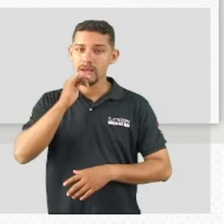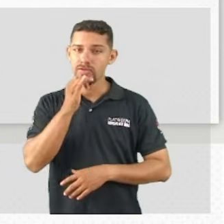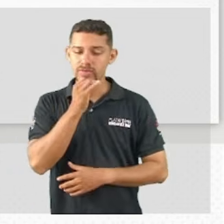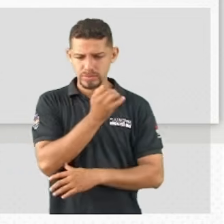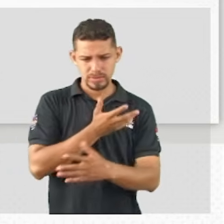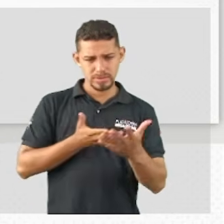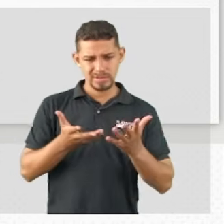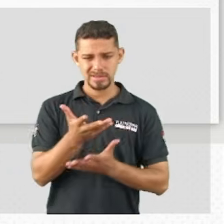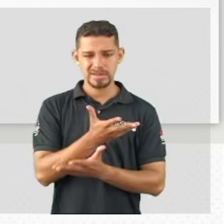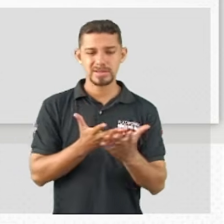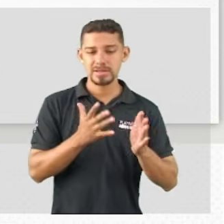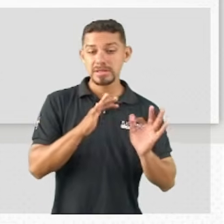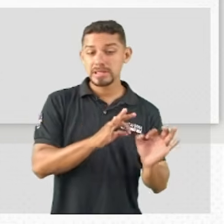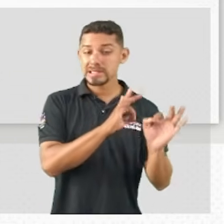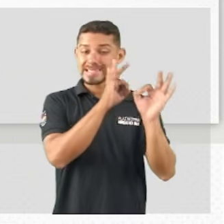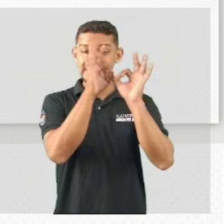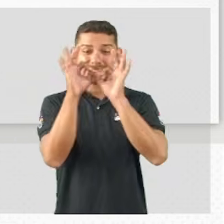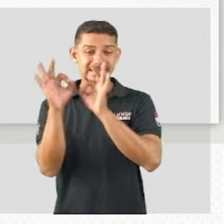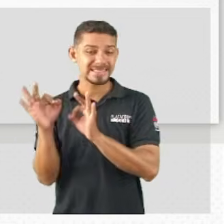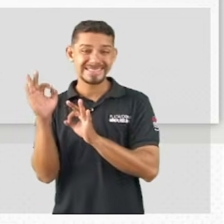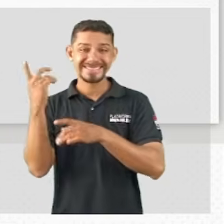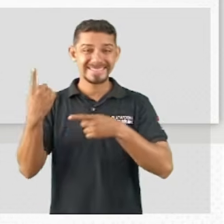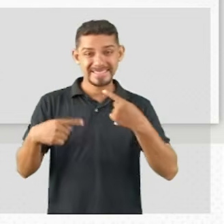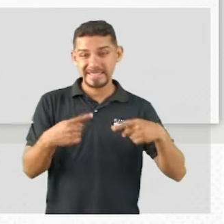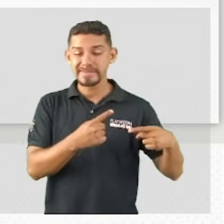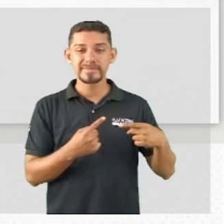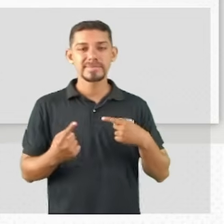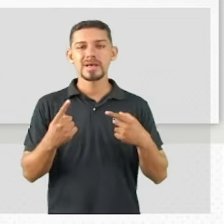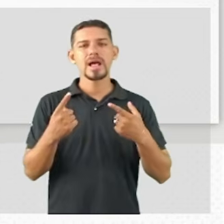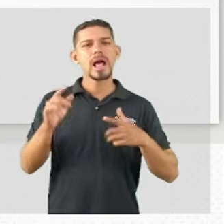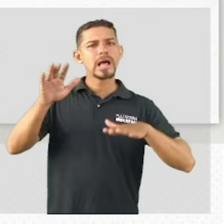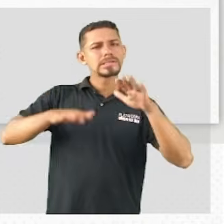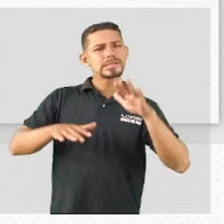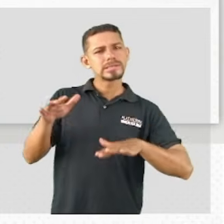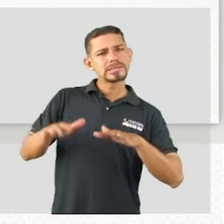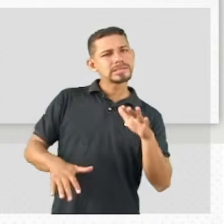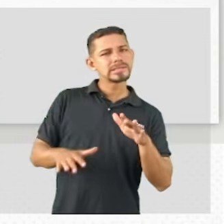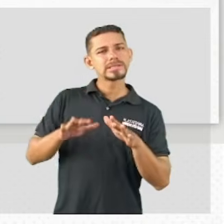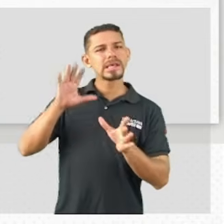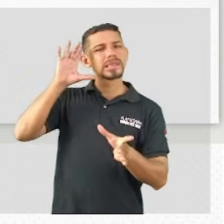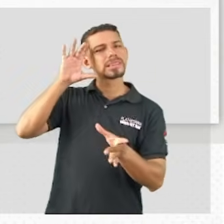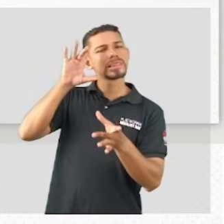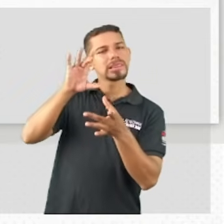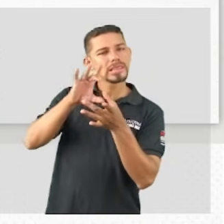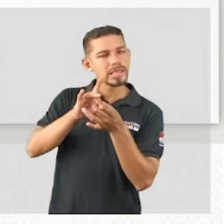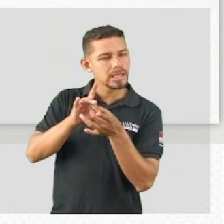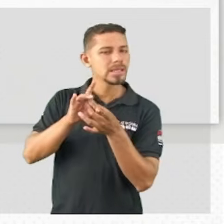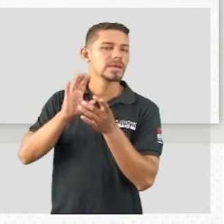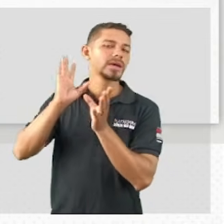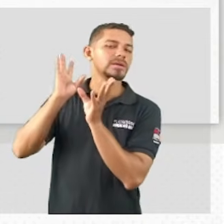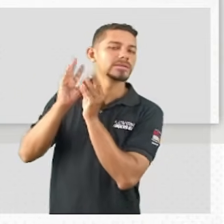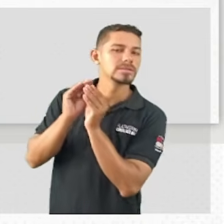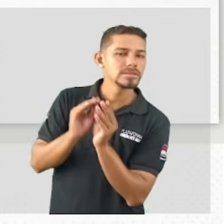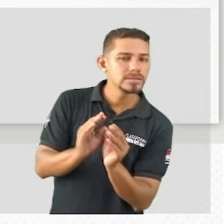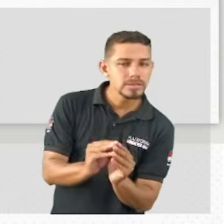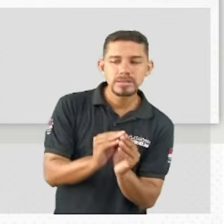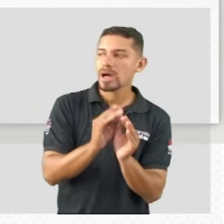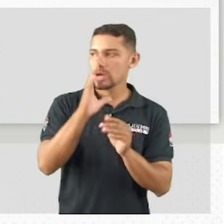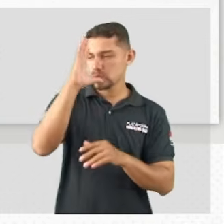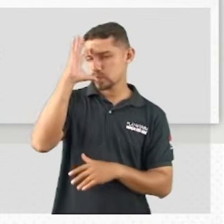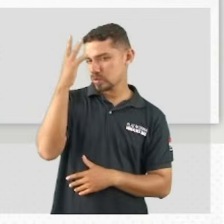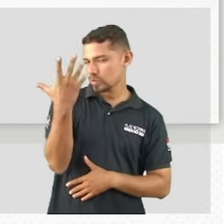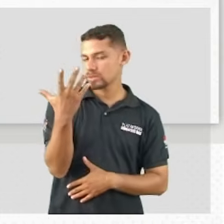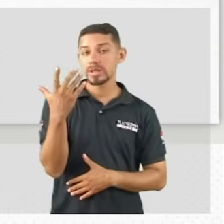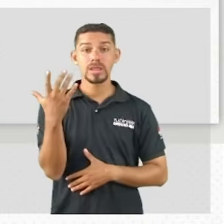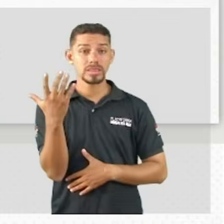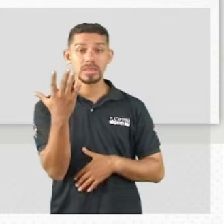participaram, assistiram desses debates regrados, vocês vão verificar que às vezes eles estão falando, eles retomam coisas, aconteceu determinada coisa, e